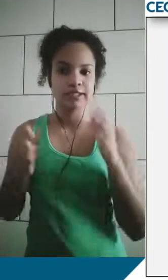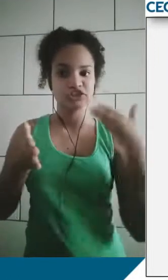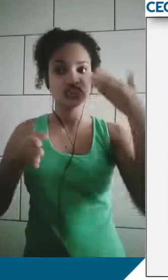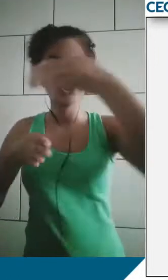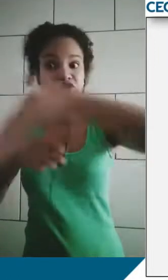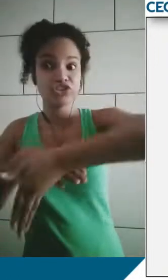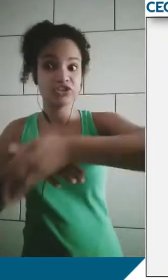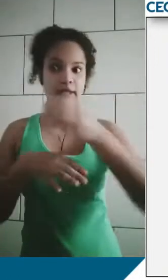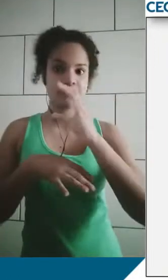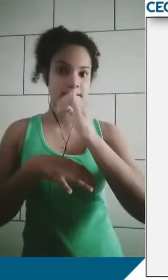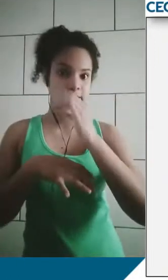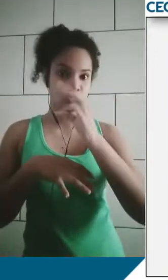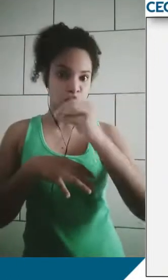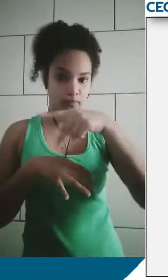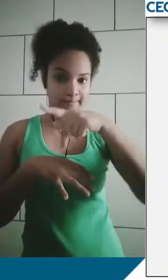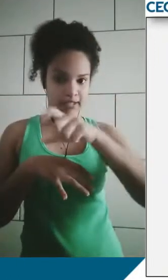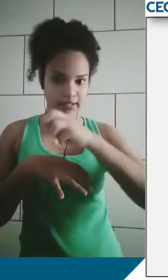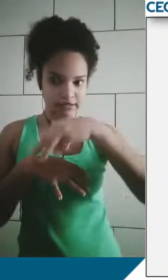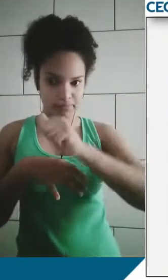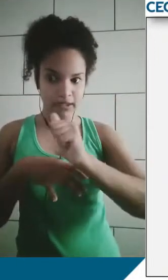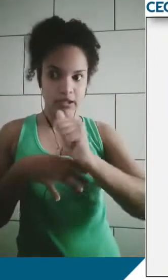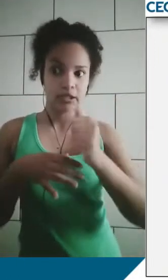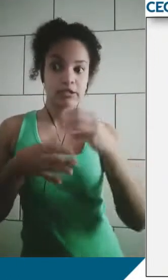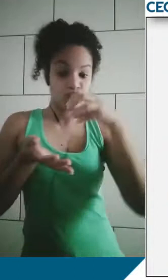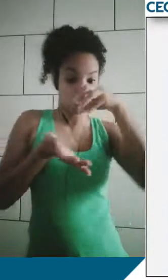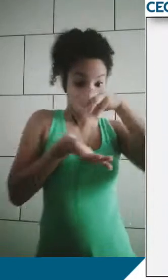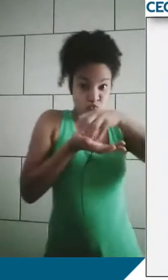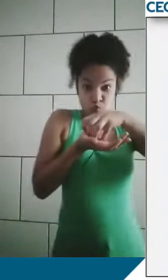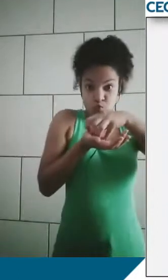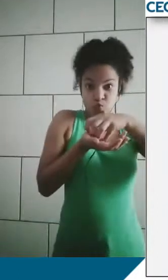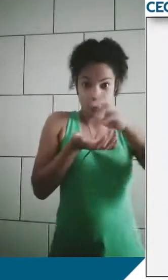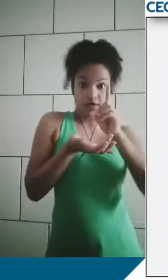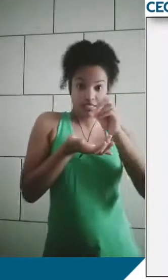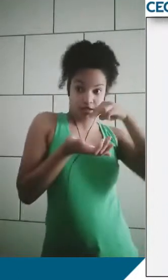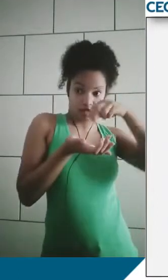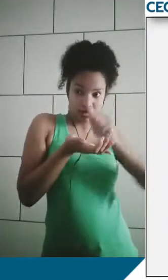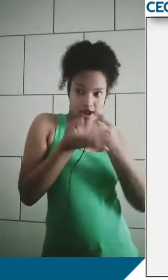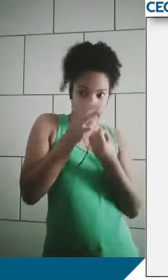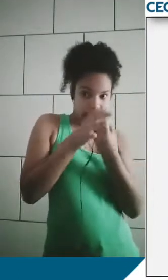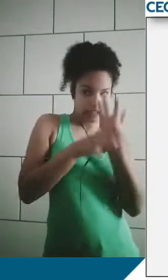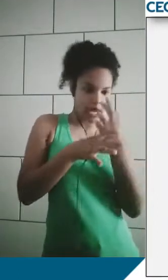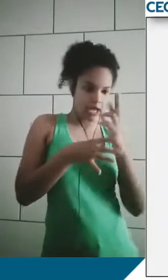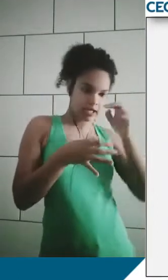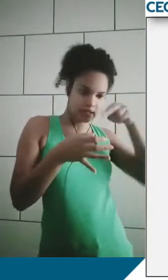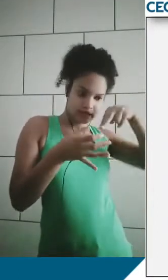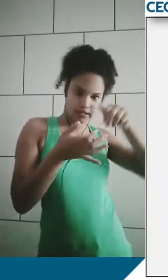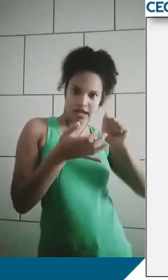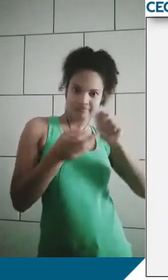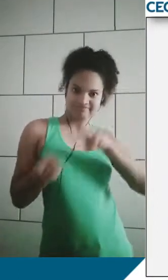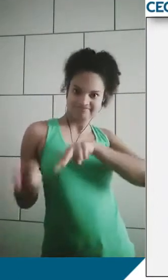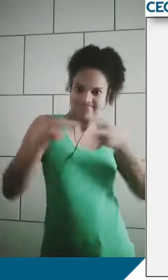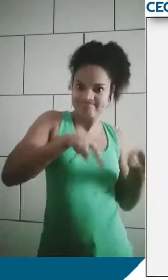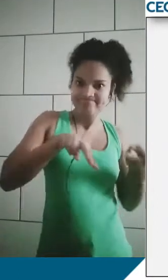transcrever moléculas de RNA no núcleo. É esse RNA que foi transcrito, nesse caso